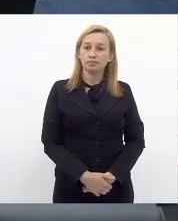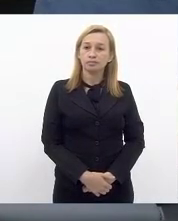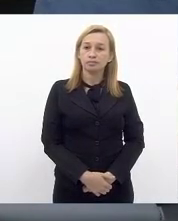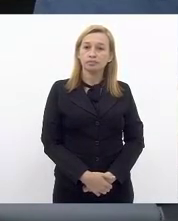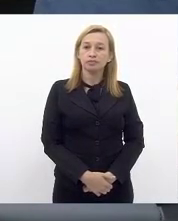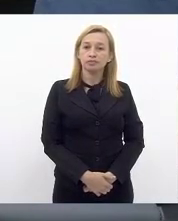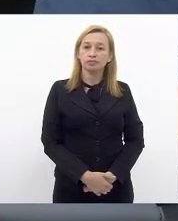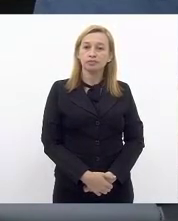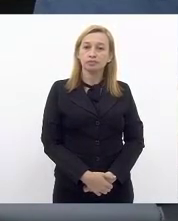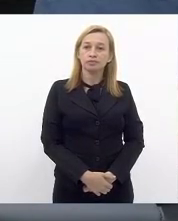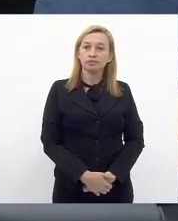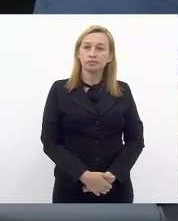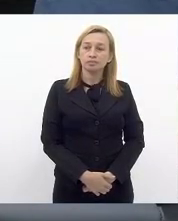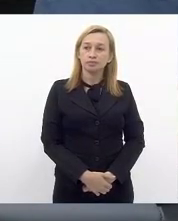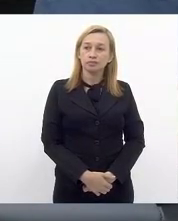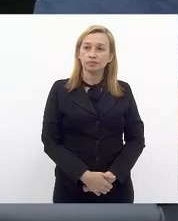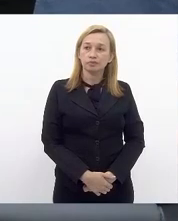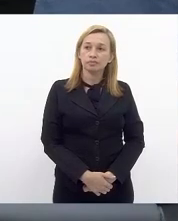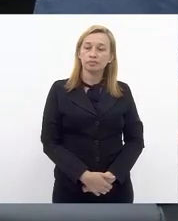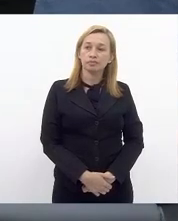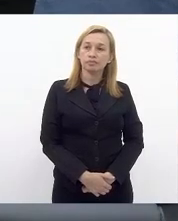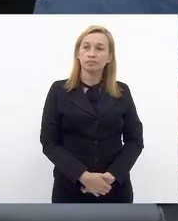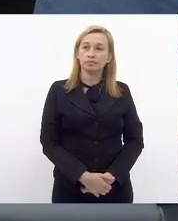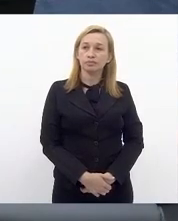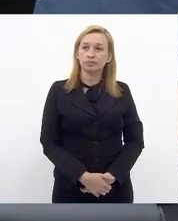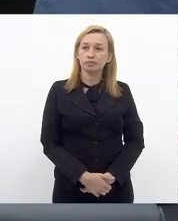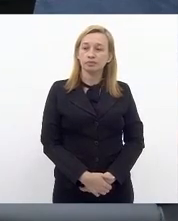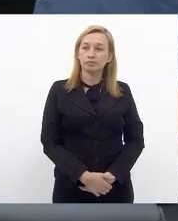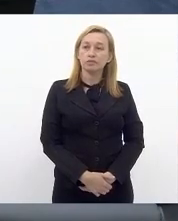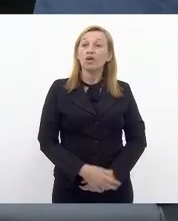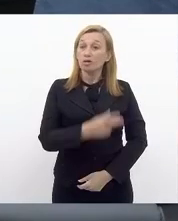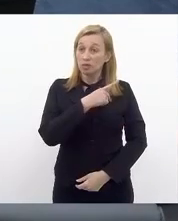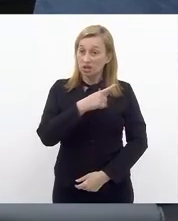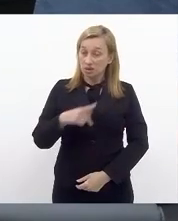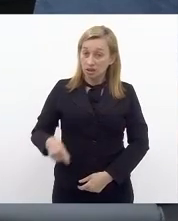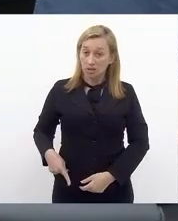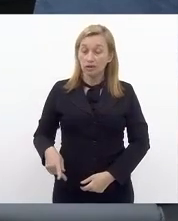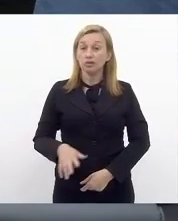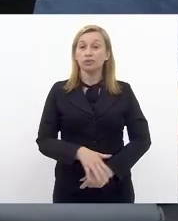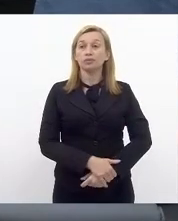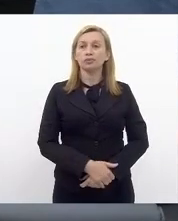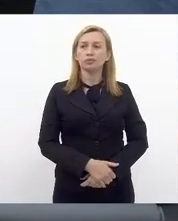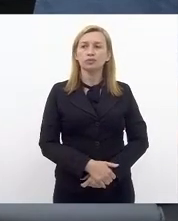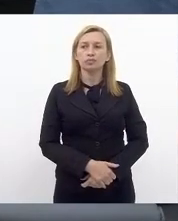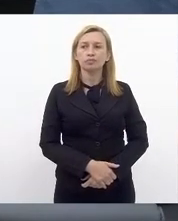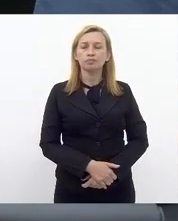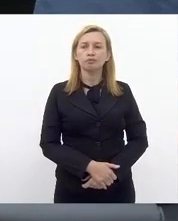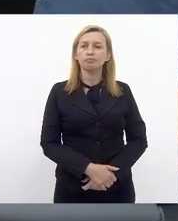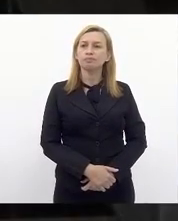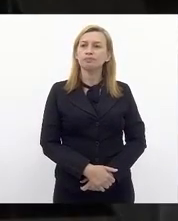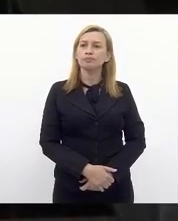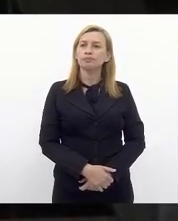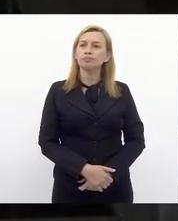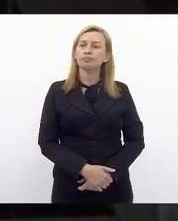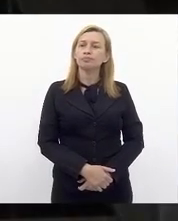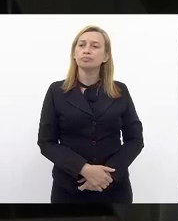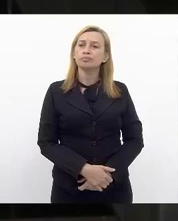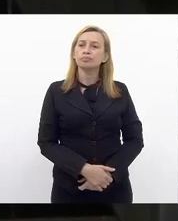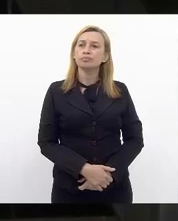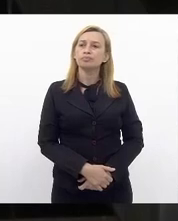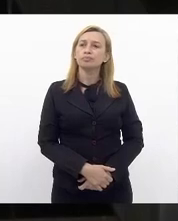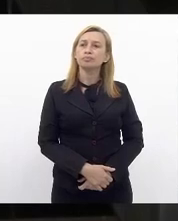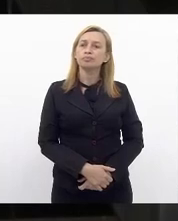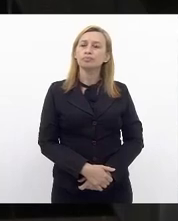E aí o presidente Falou sim presente tem o